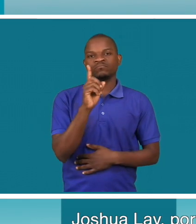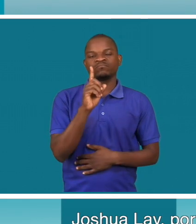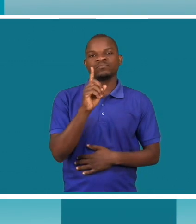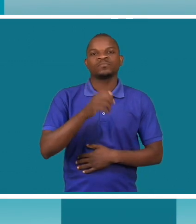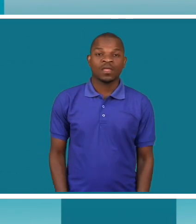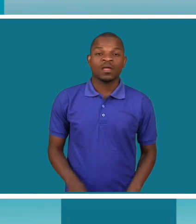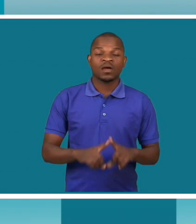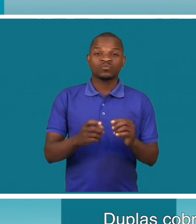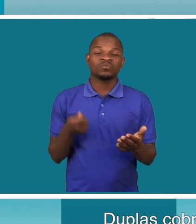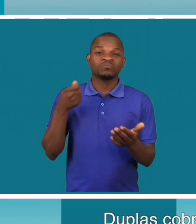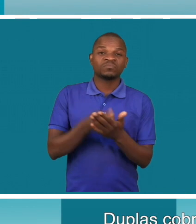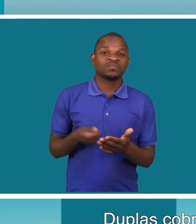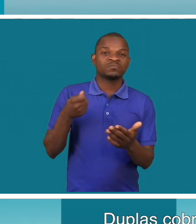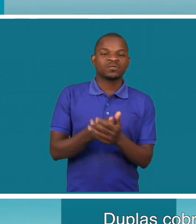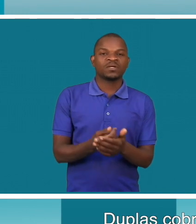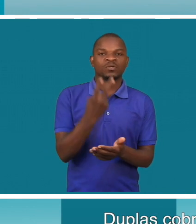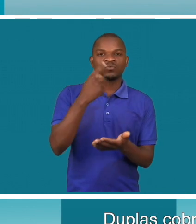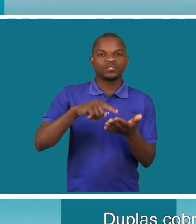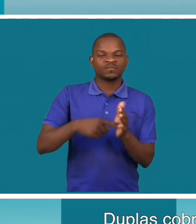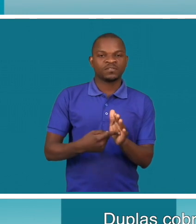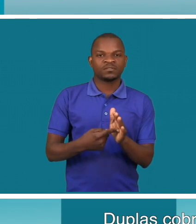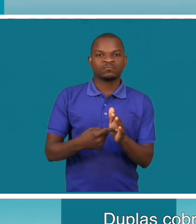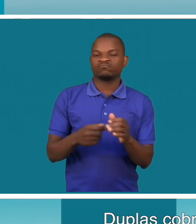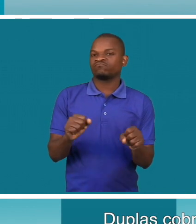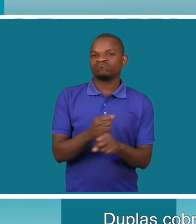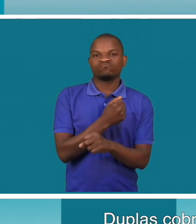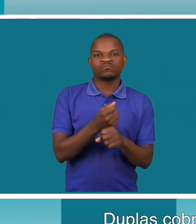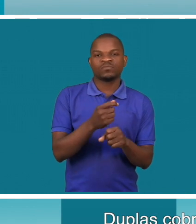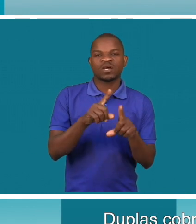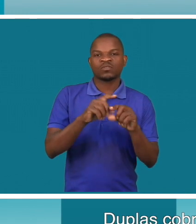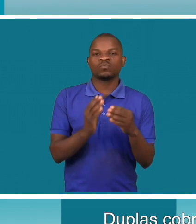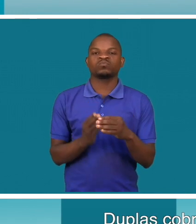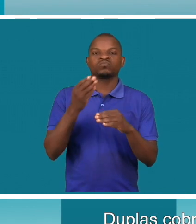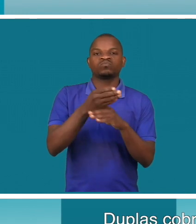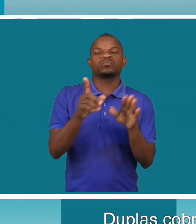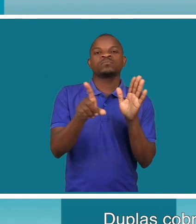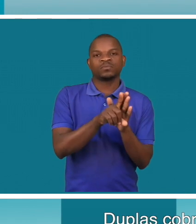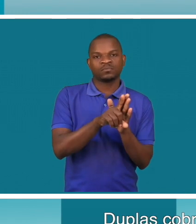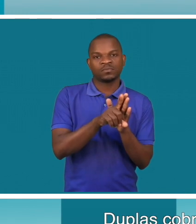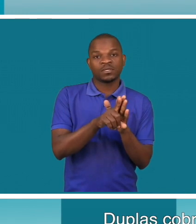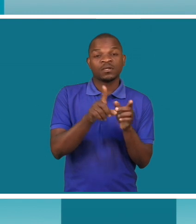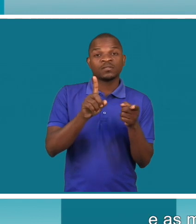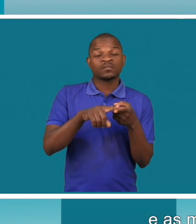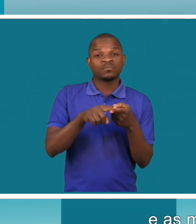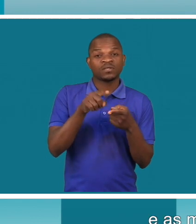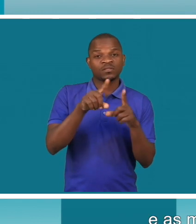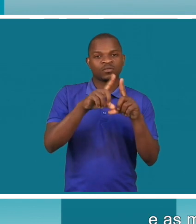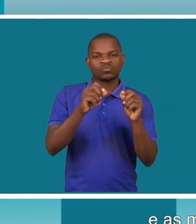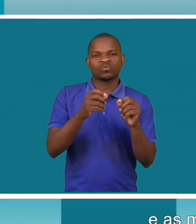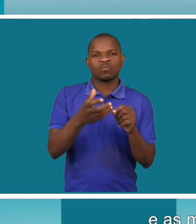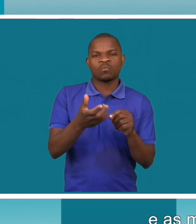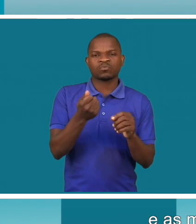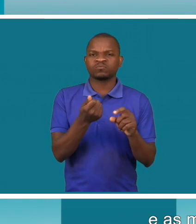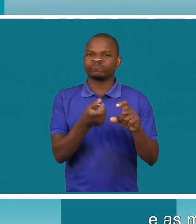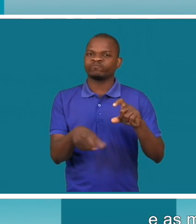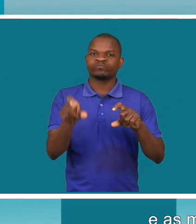cobrança. Duplas cobranças numa única rota, isto é uma infração, está prevista na postura de trânsito. Essas medidas podem